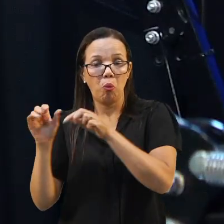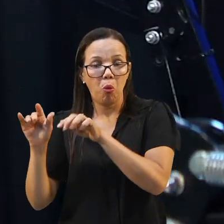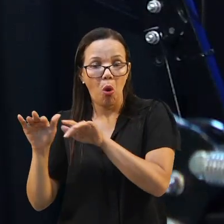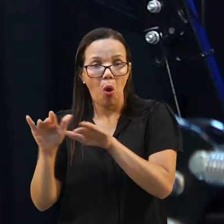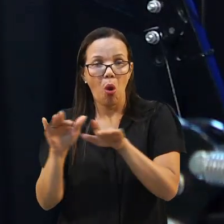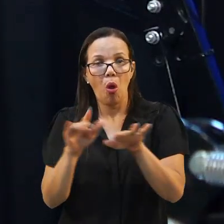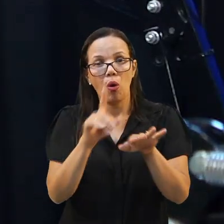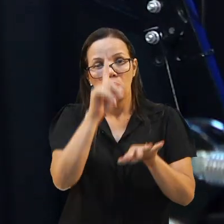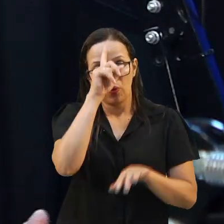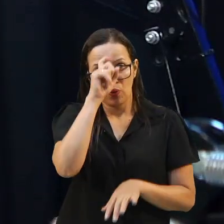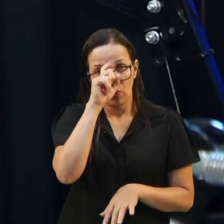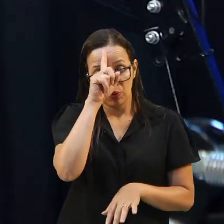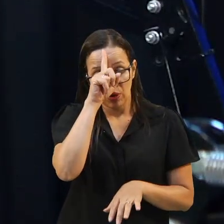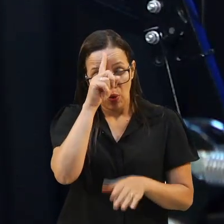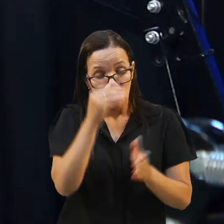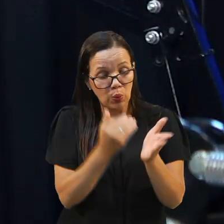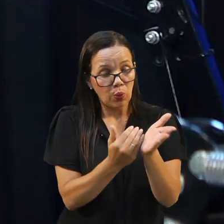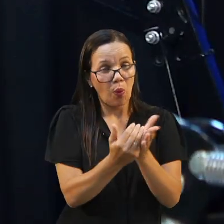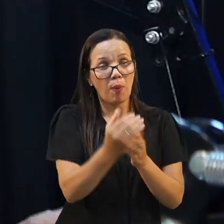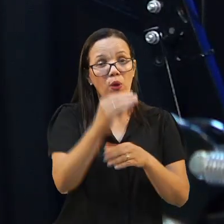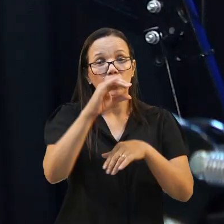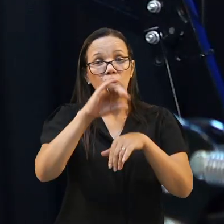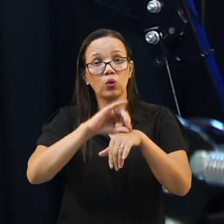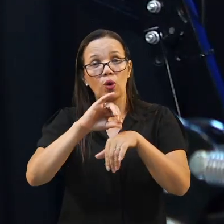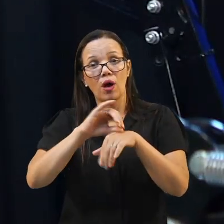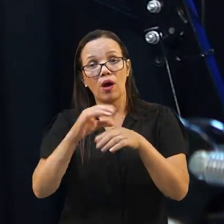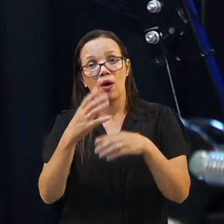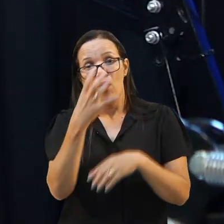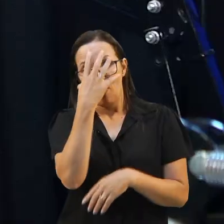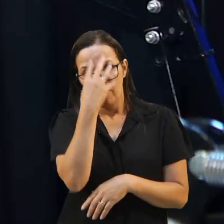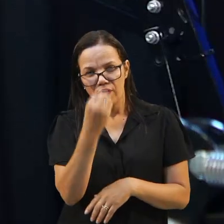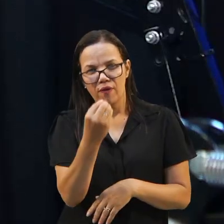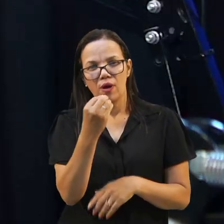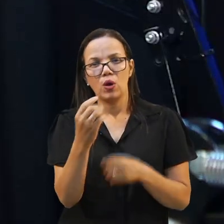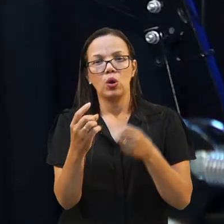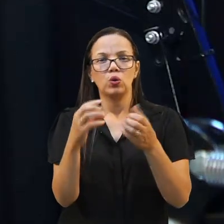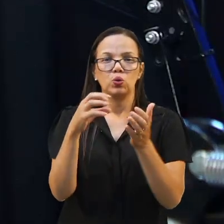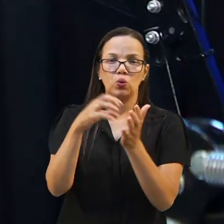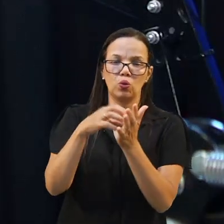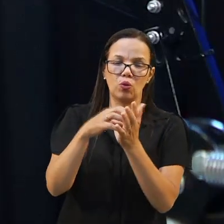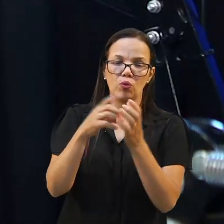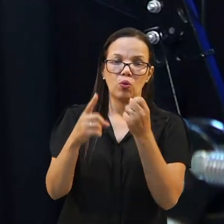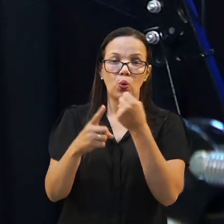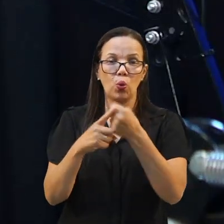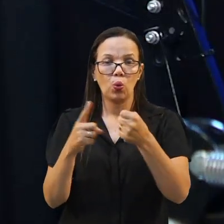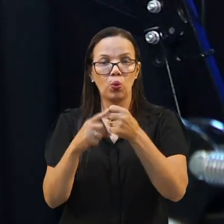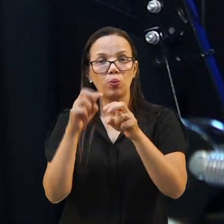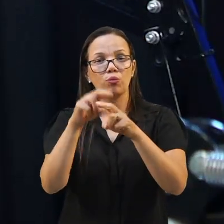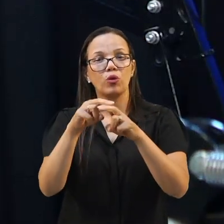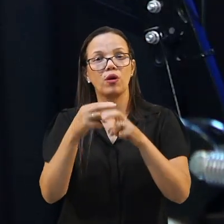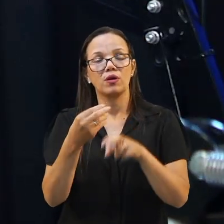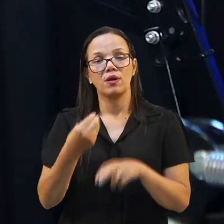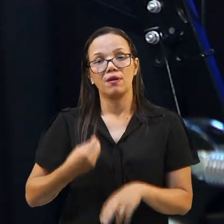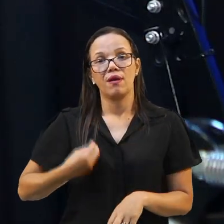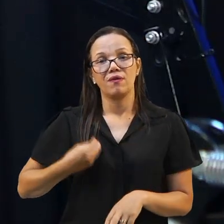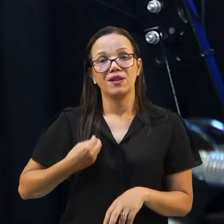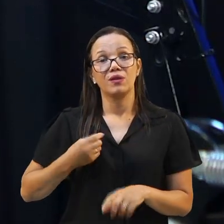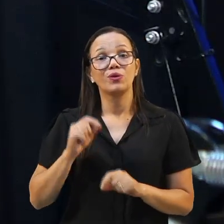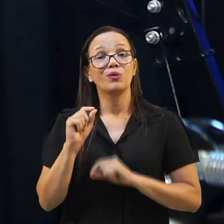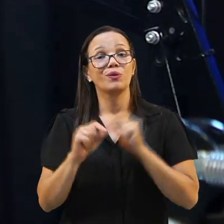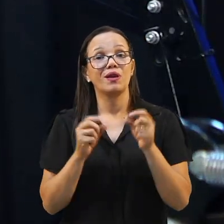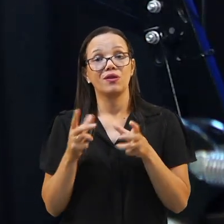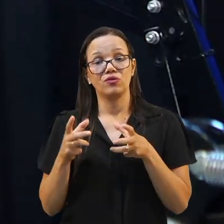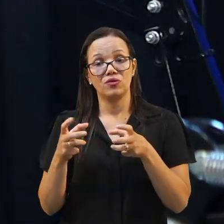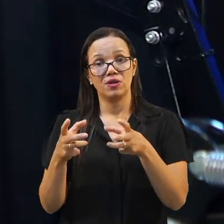e o lançamento de uma unidade móvel do Grupo Luta pela Vida de câncer de pele. Então,